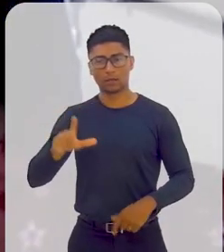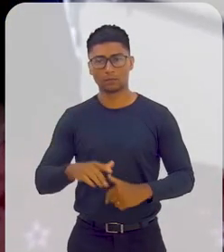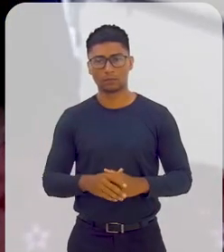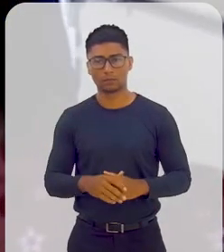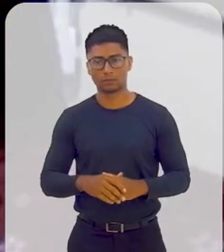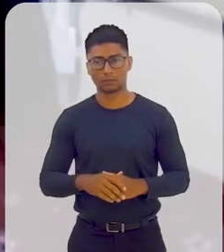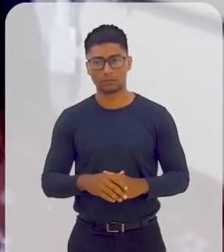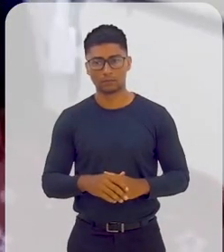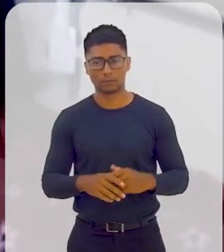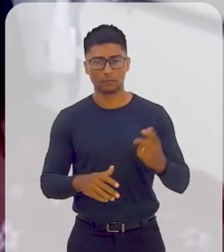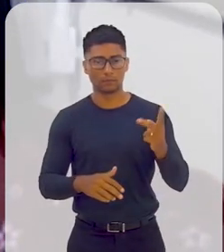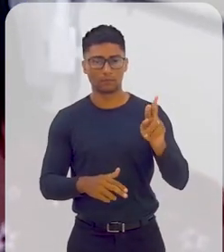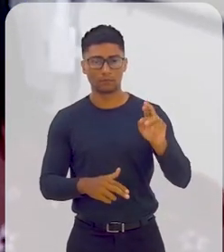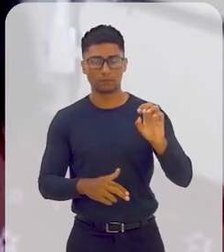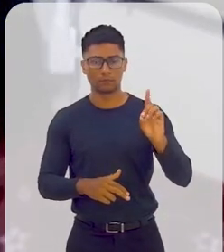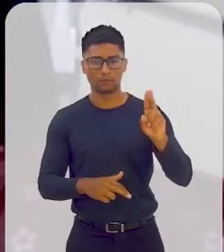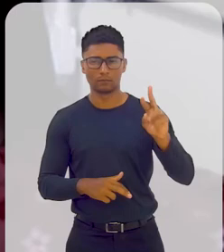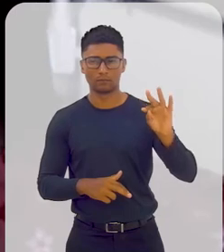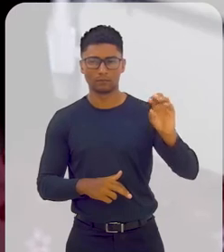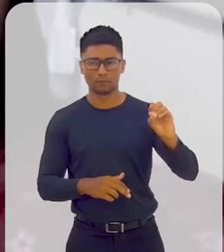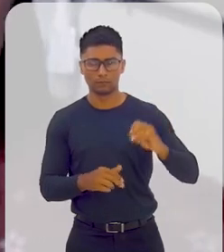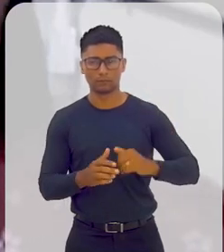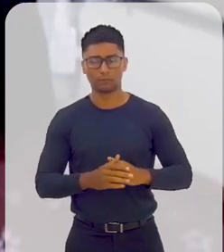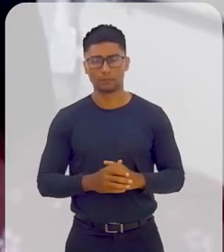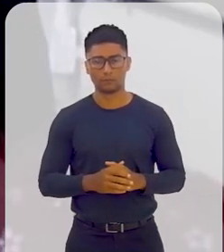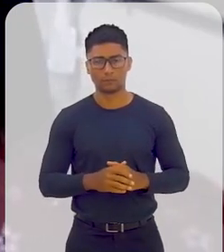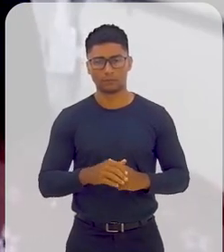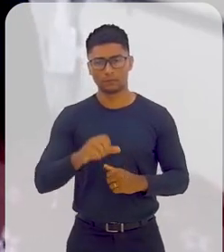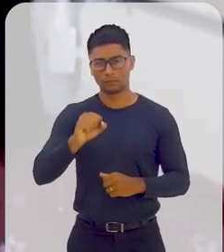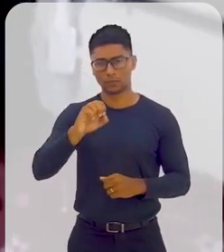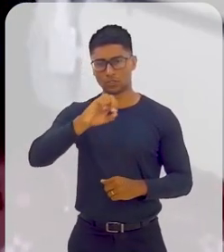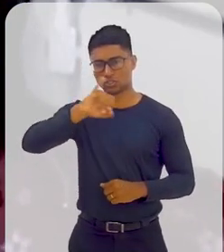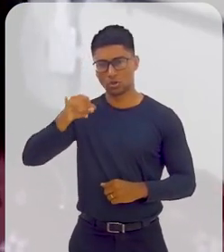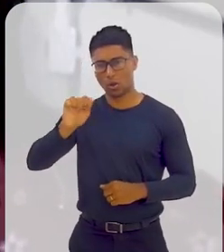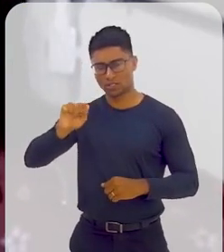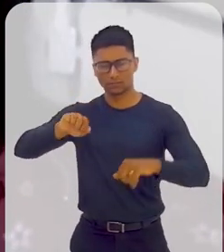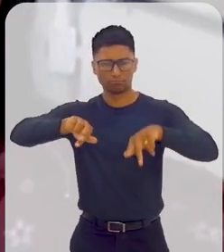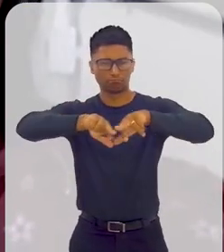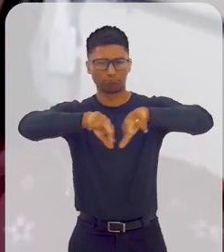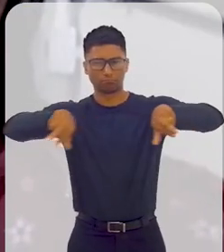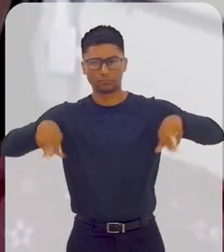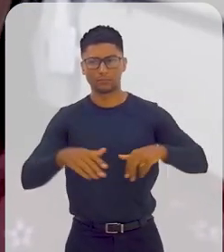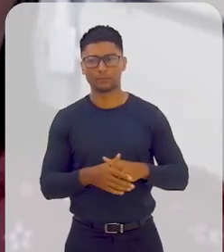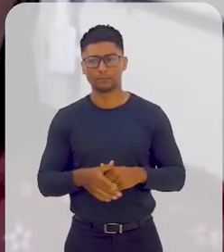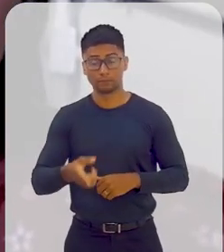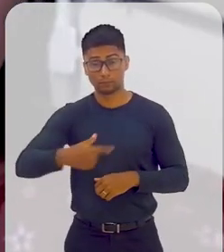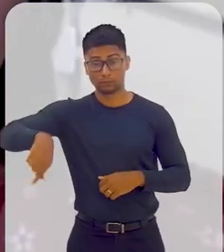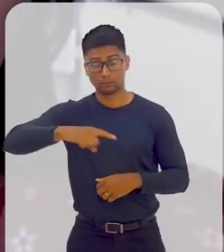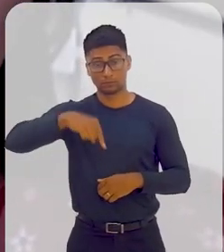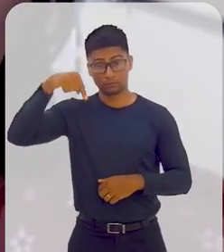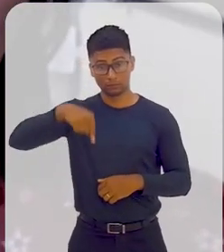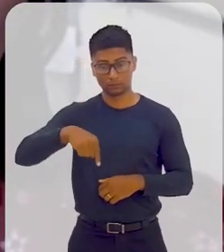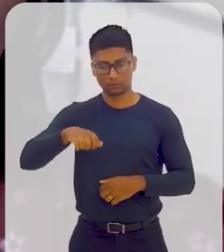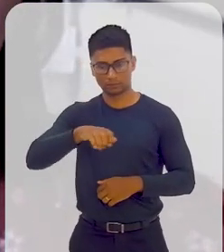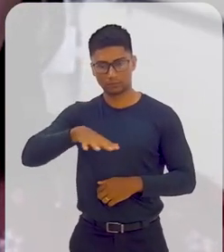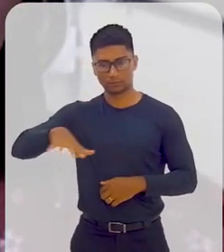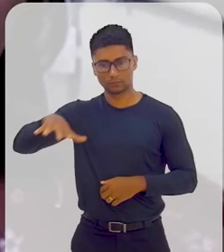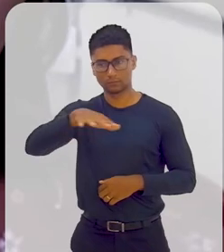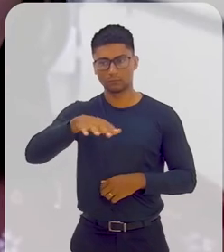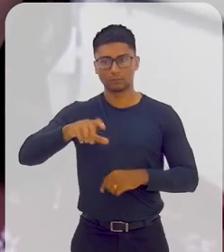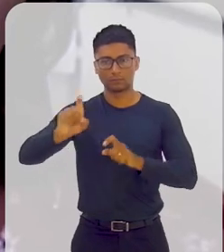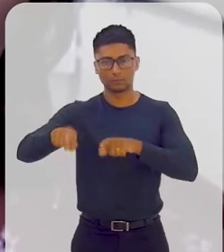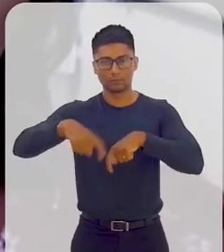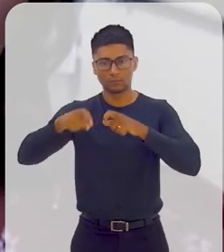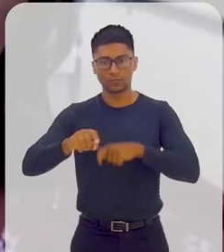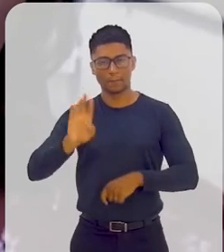arroz e feijão, gado de corte, Embrapa Soja, Embrapa Trigo. Nós aqui na agrobiologia, nós